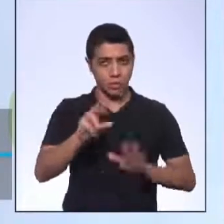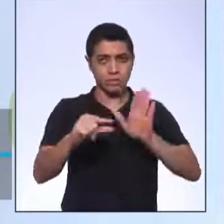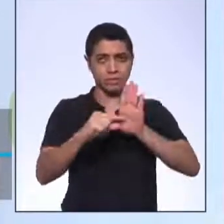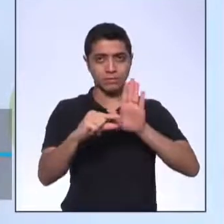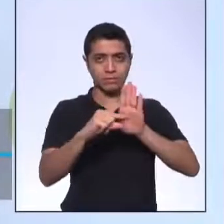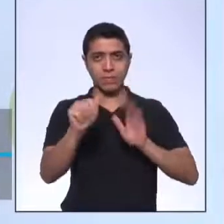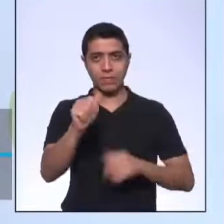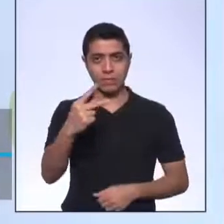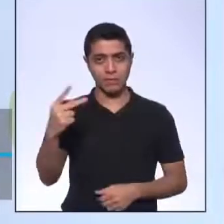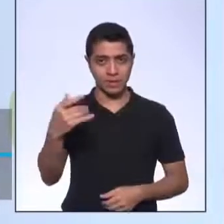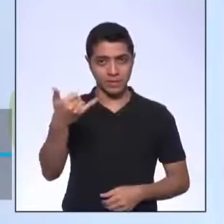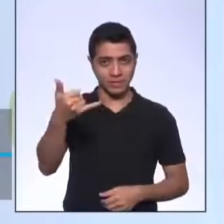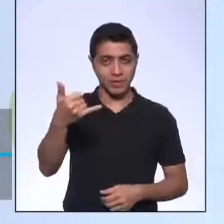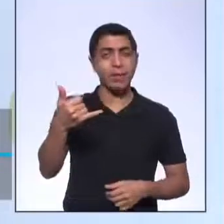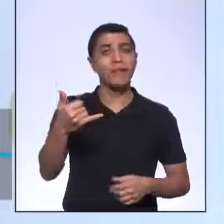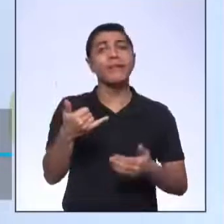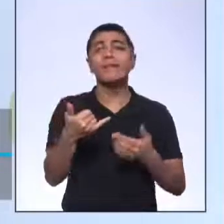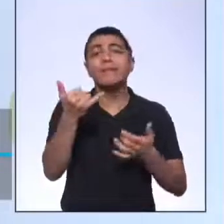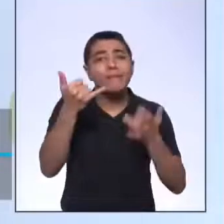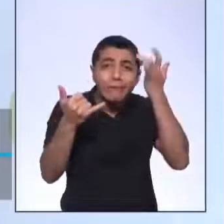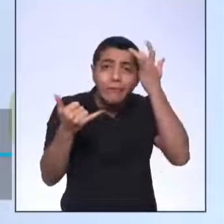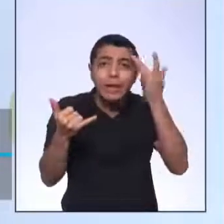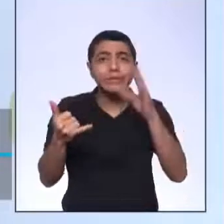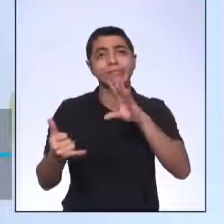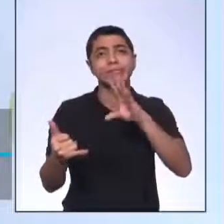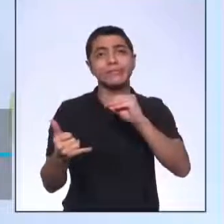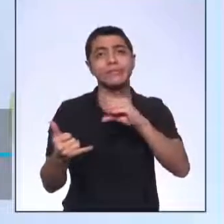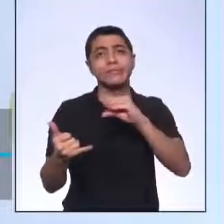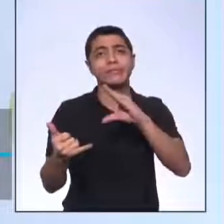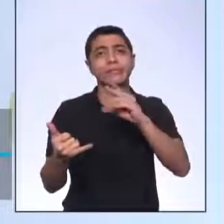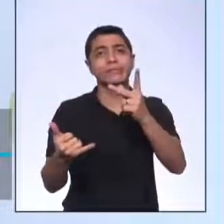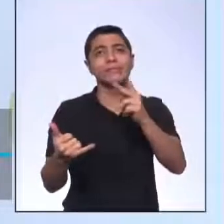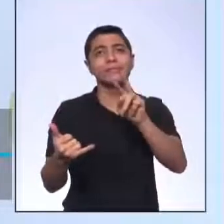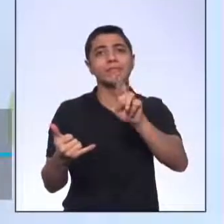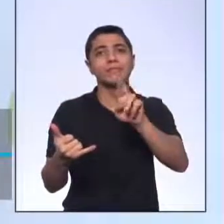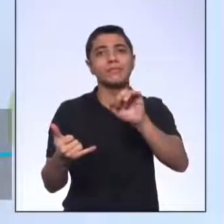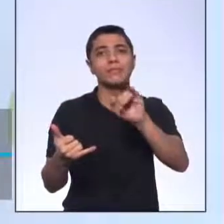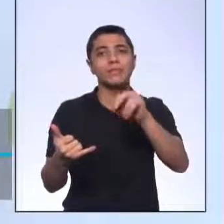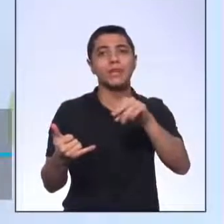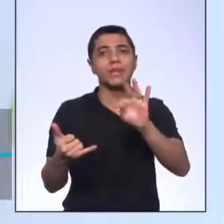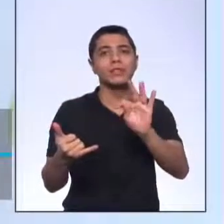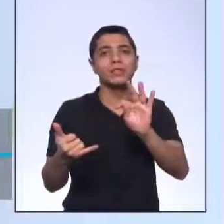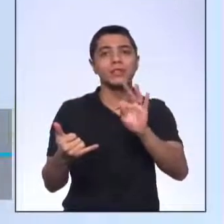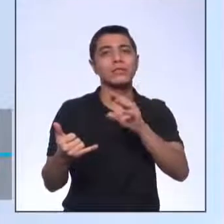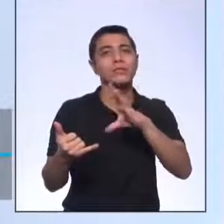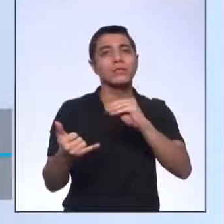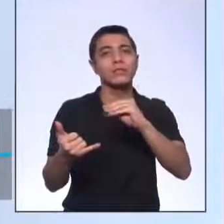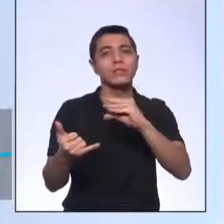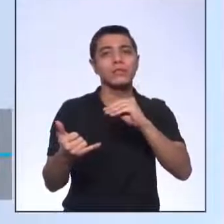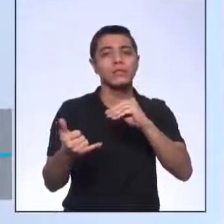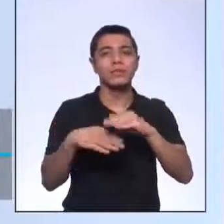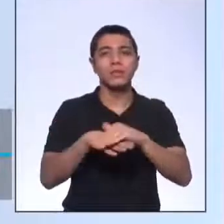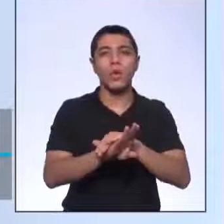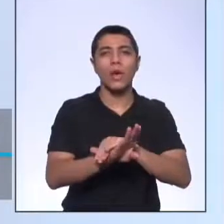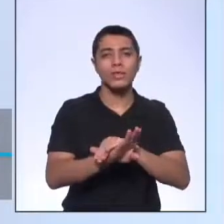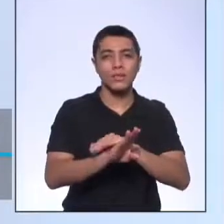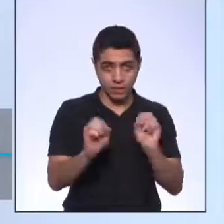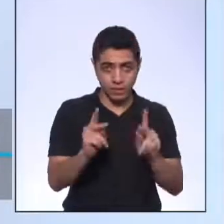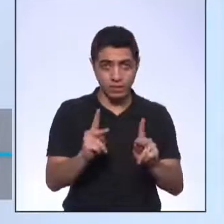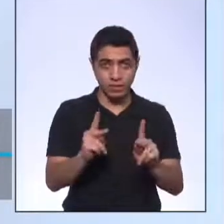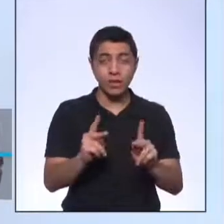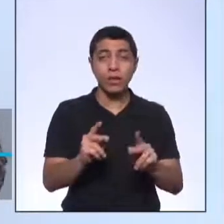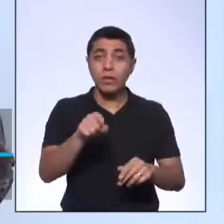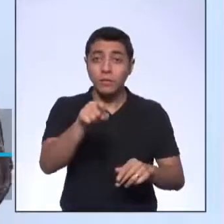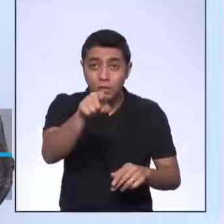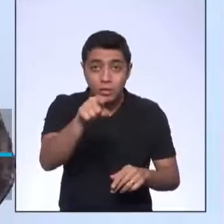pode printar a tela quem estiver acompanhando em casa pela TV pode até mesmo dá uma fotografado na